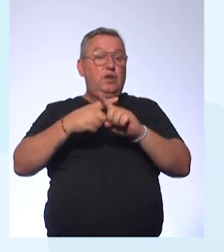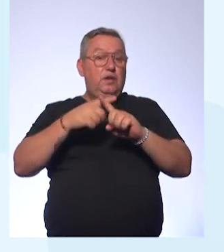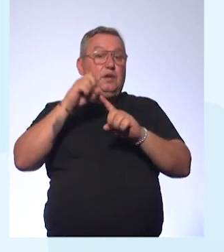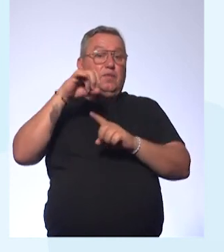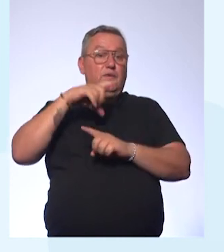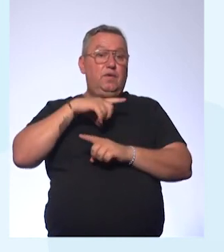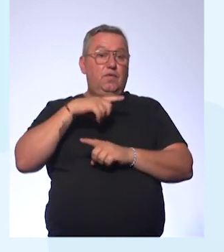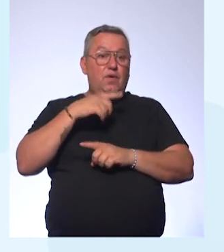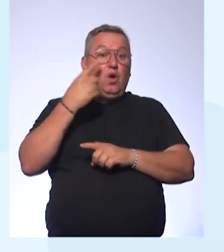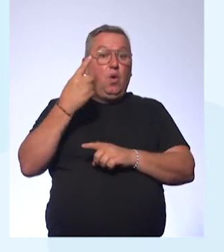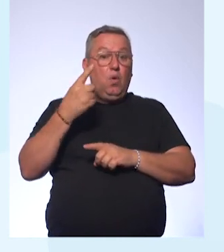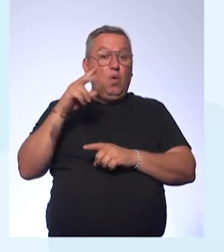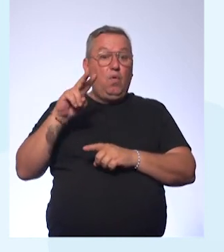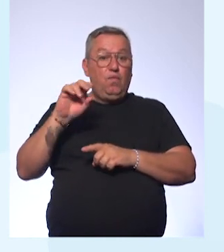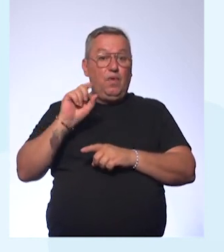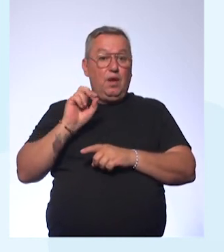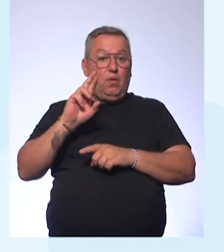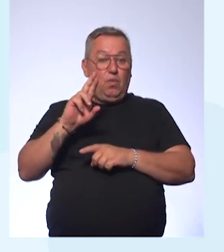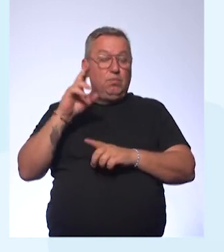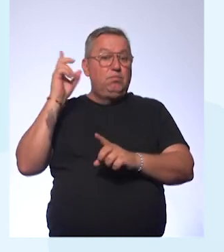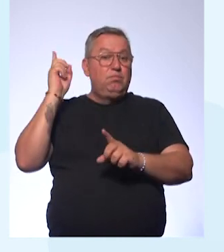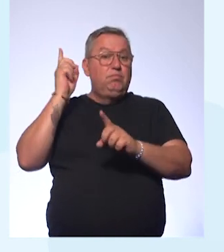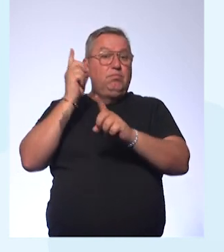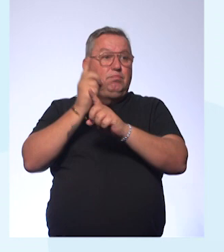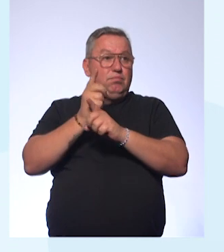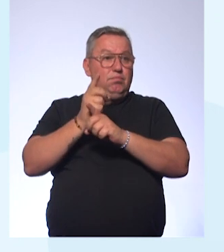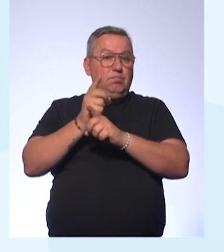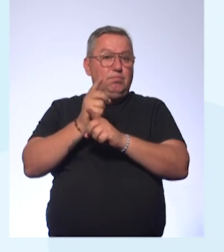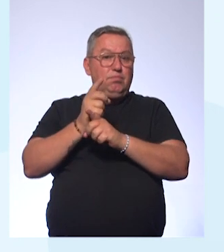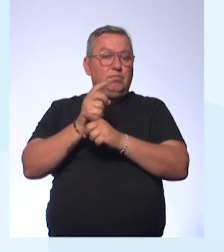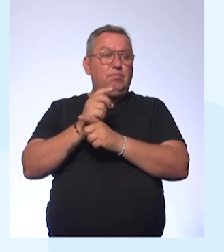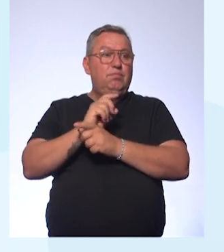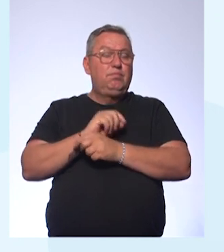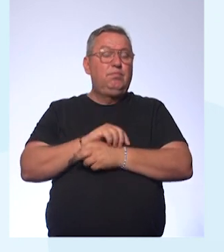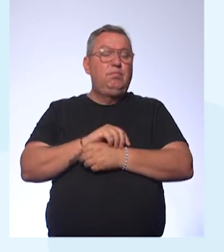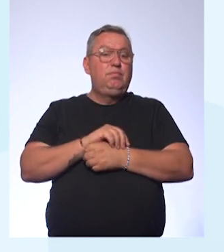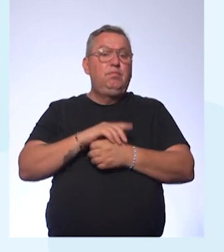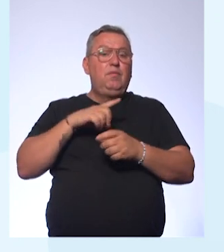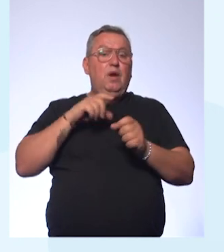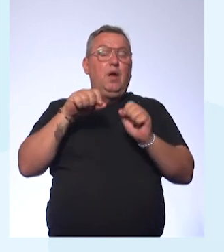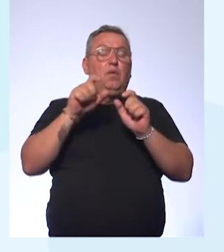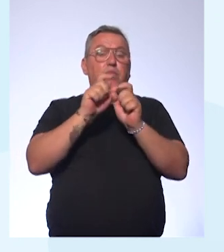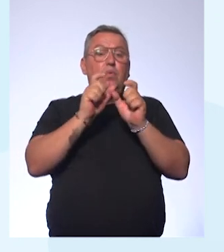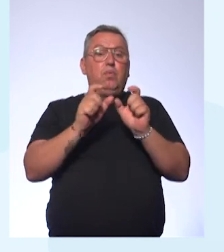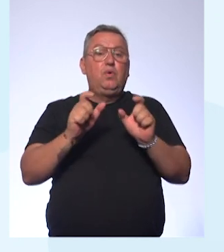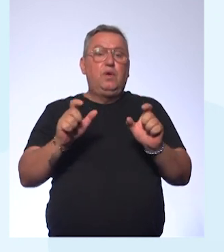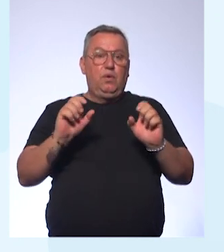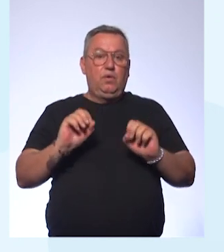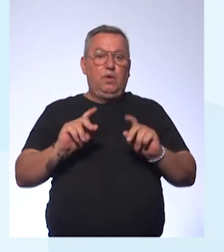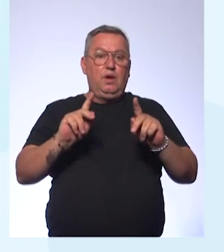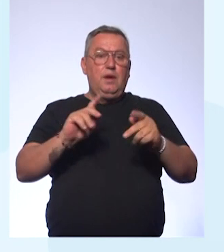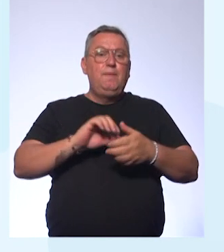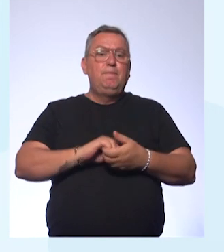tiver um valor para encontrar aqui as proporções,